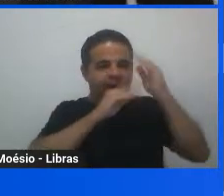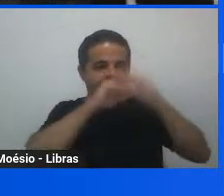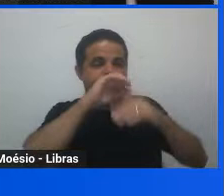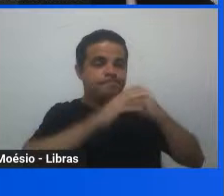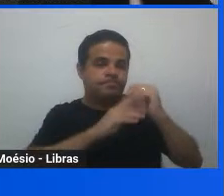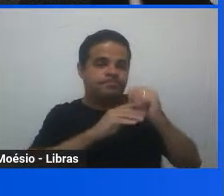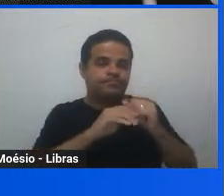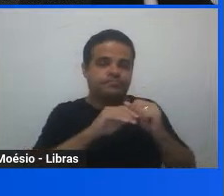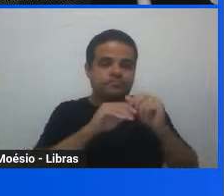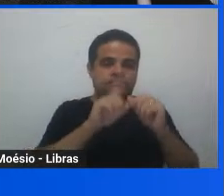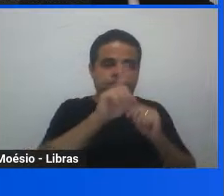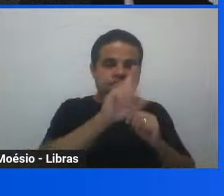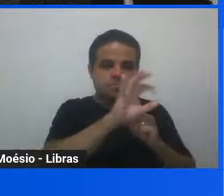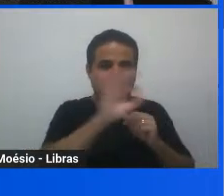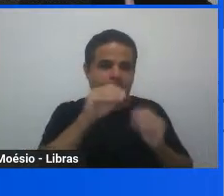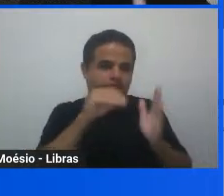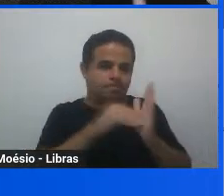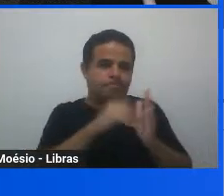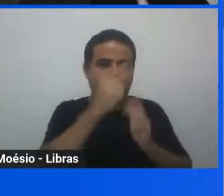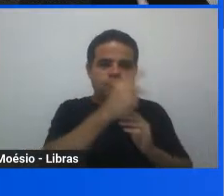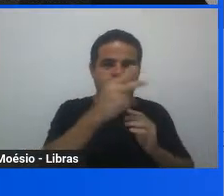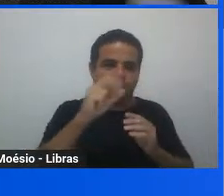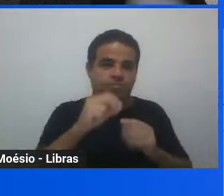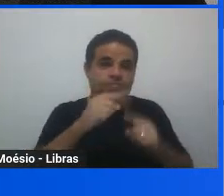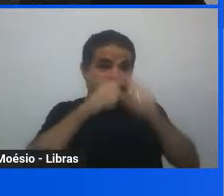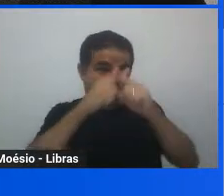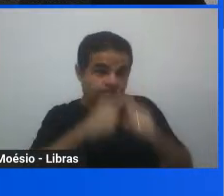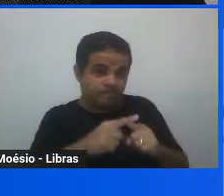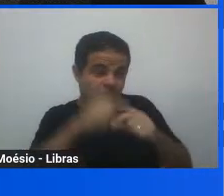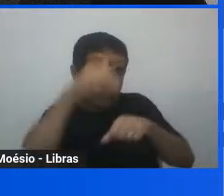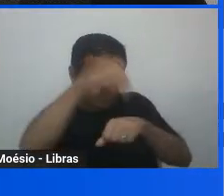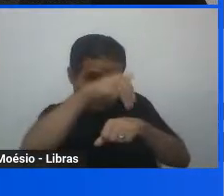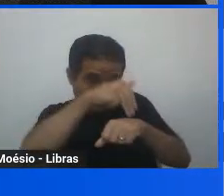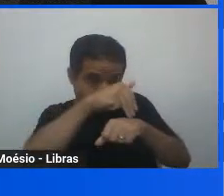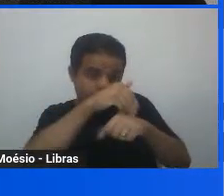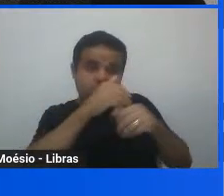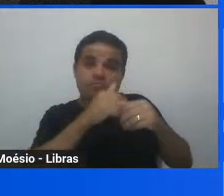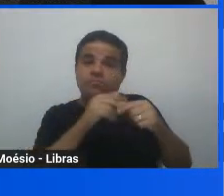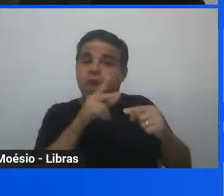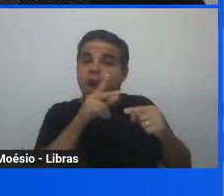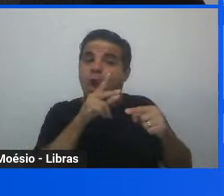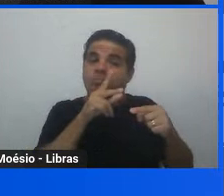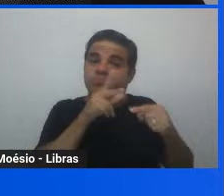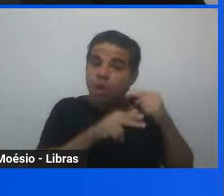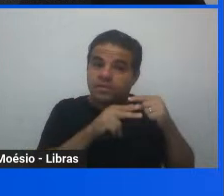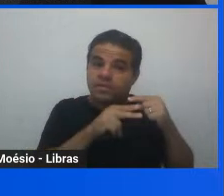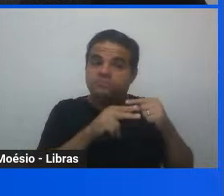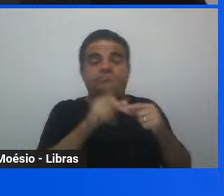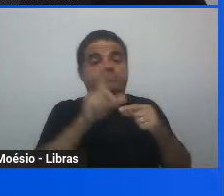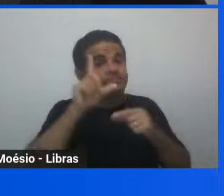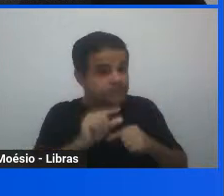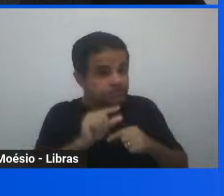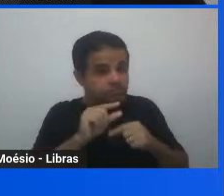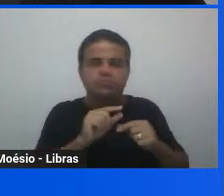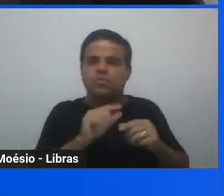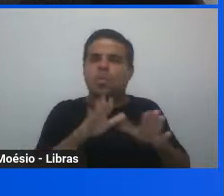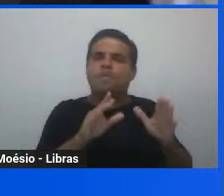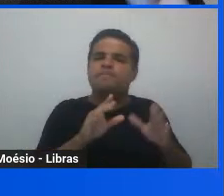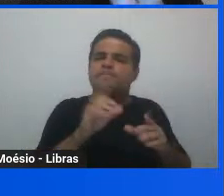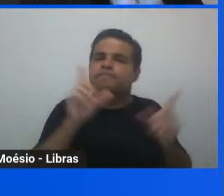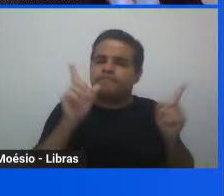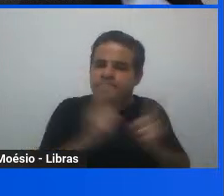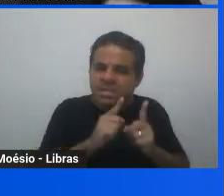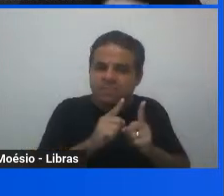a 120 vezes por minuto. Vou interromper o mínimo possível. E qual é esse mínimo? A cada